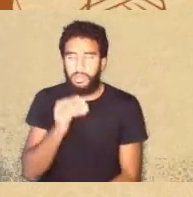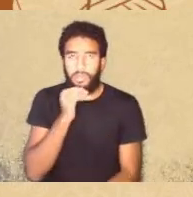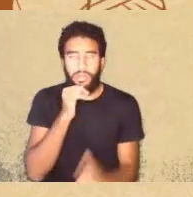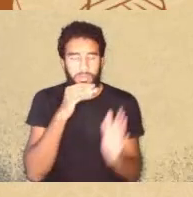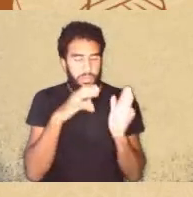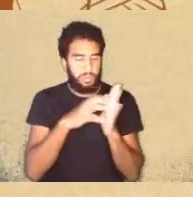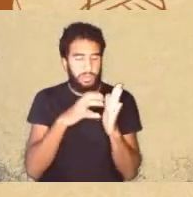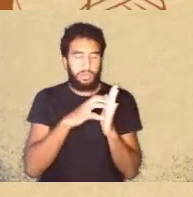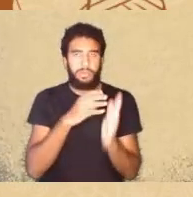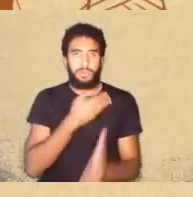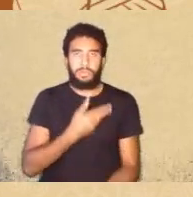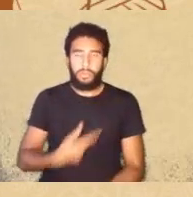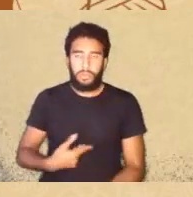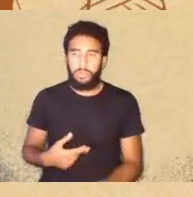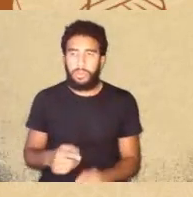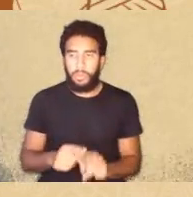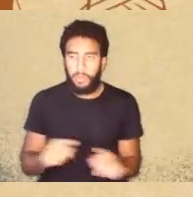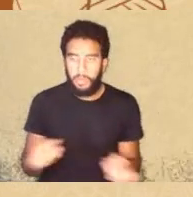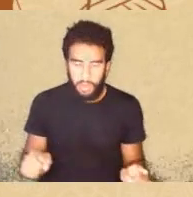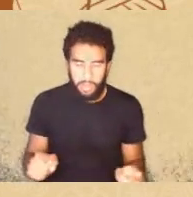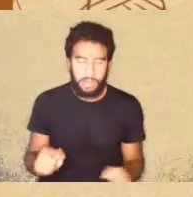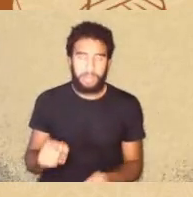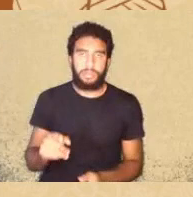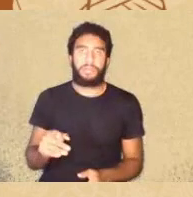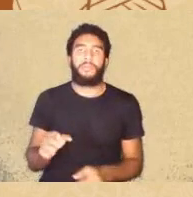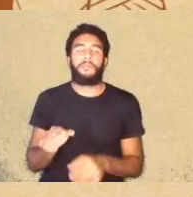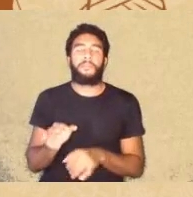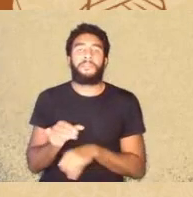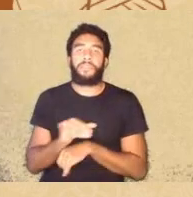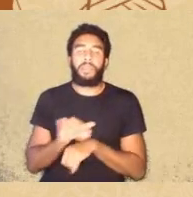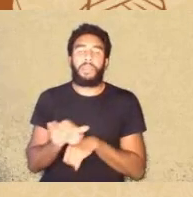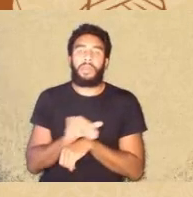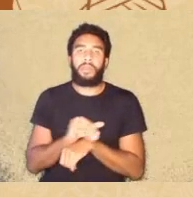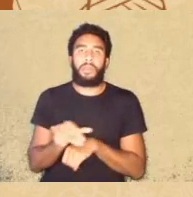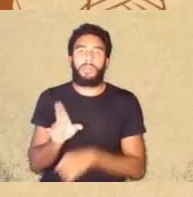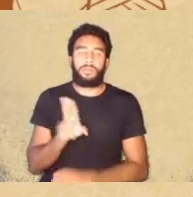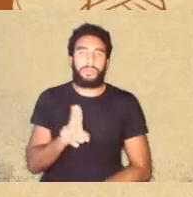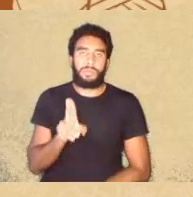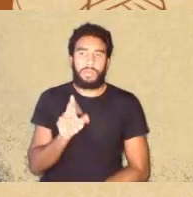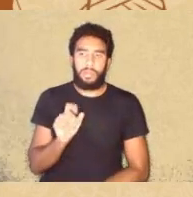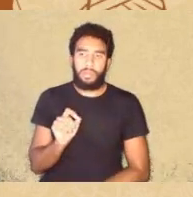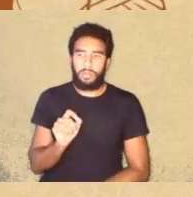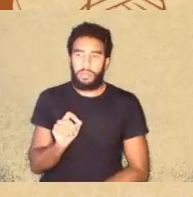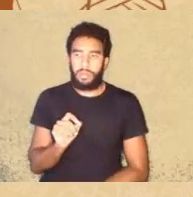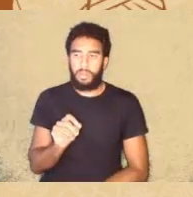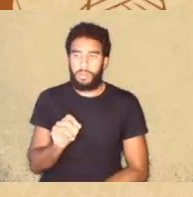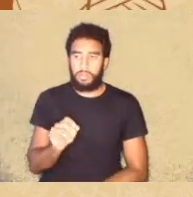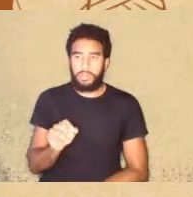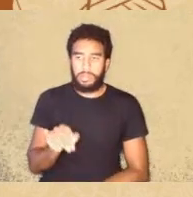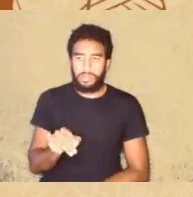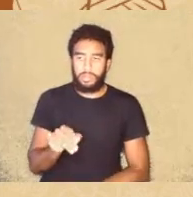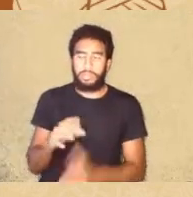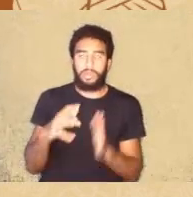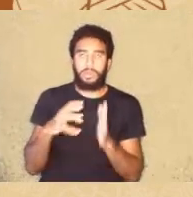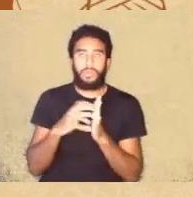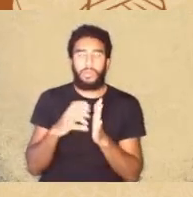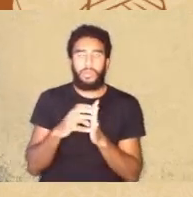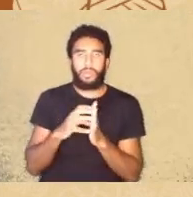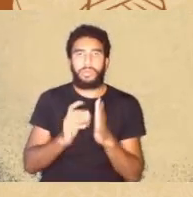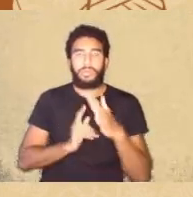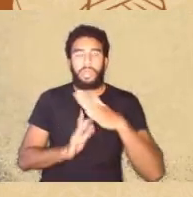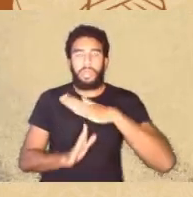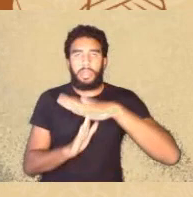as instituições usam estratégias para não atender quando tem um concurso docente, fragmentam as vagas por